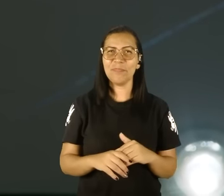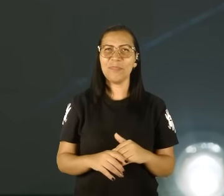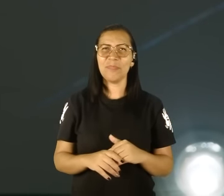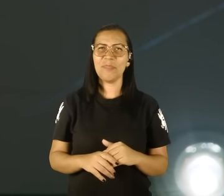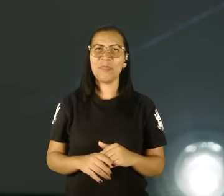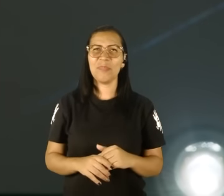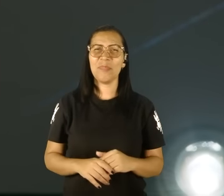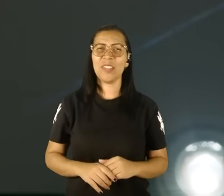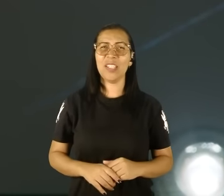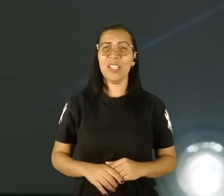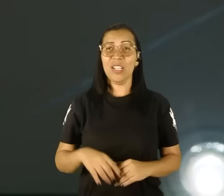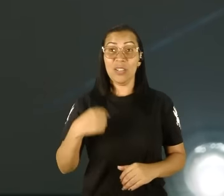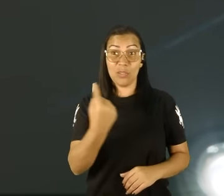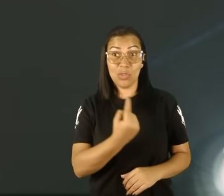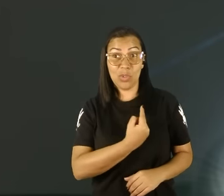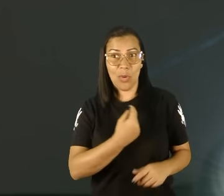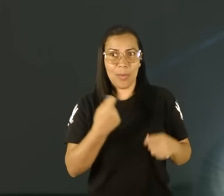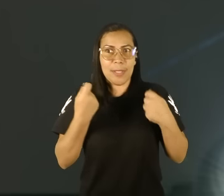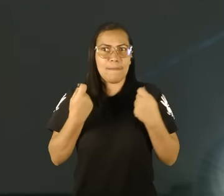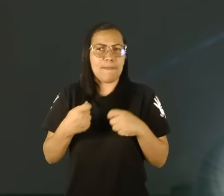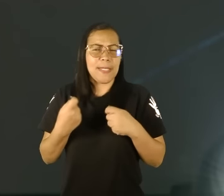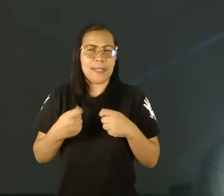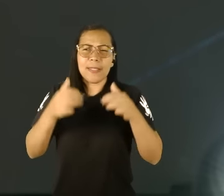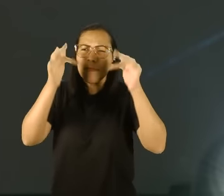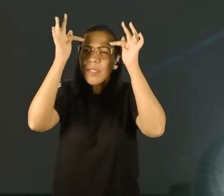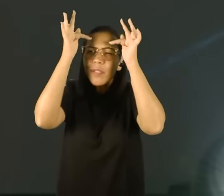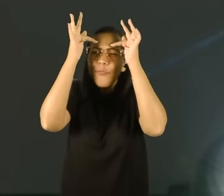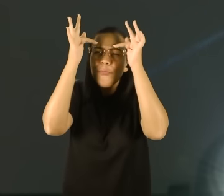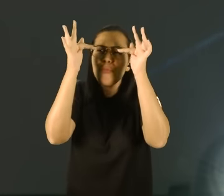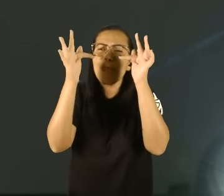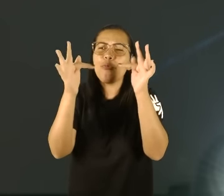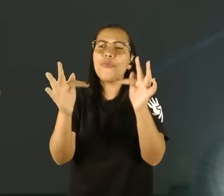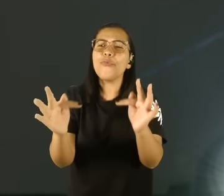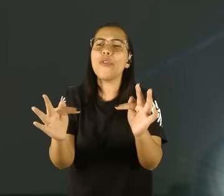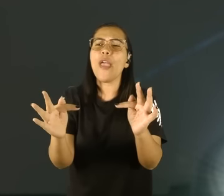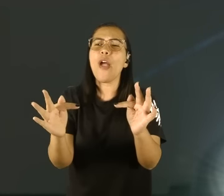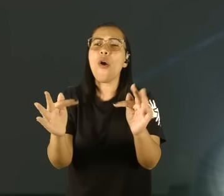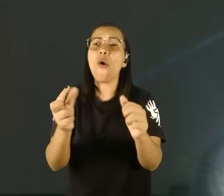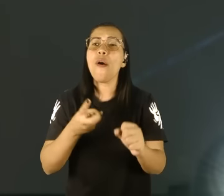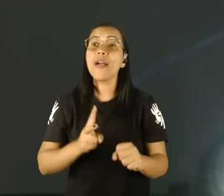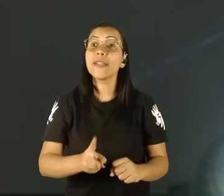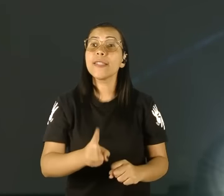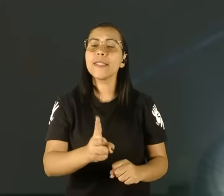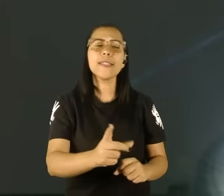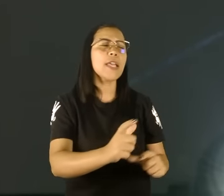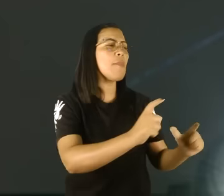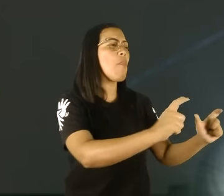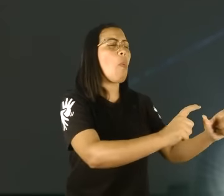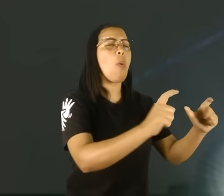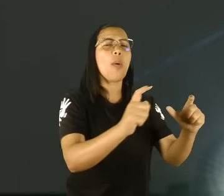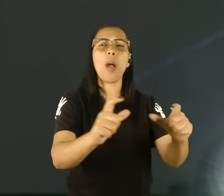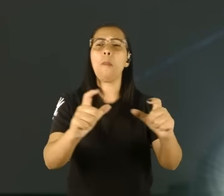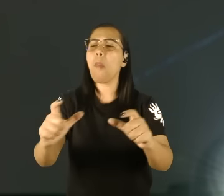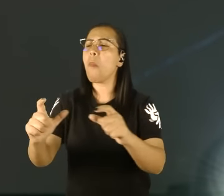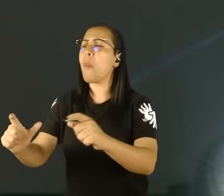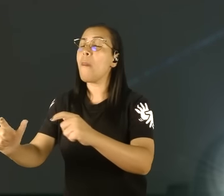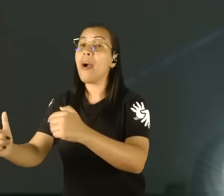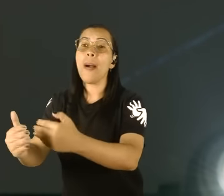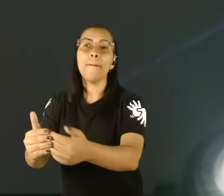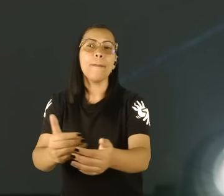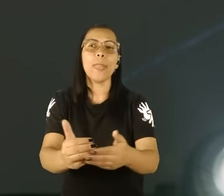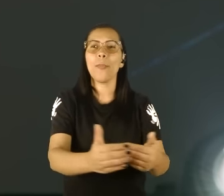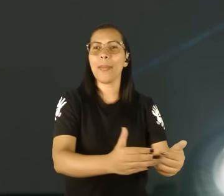forma impecável e viver uma vida promíscua aí fora, sem santidade, sem fidelidade, sem honrar o nome do Senhor, porque